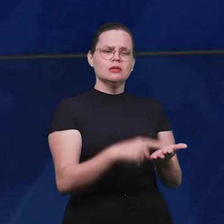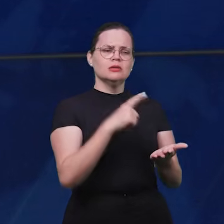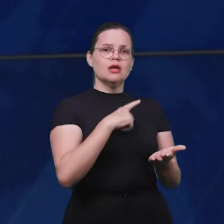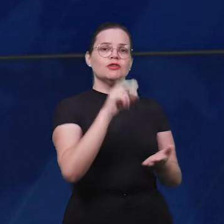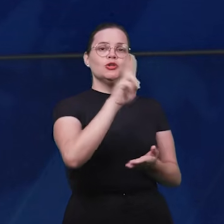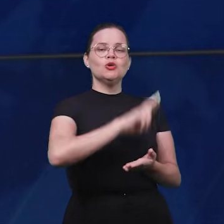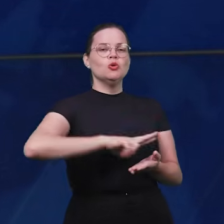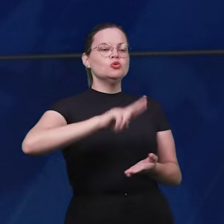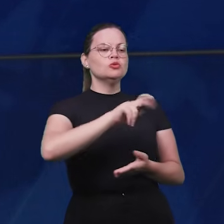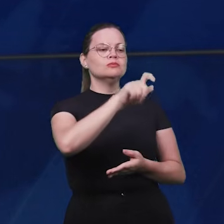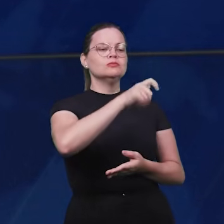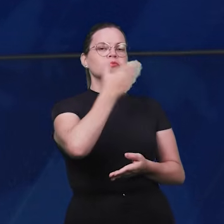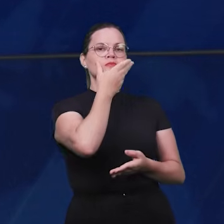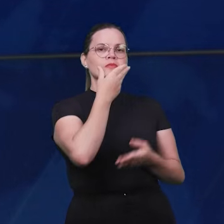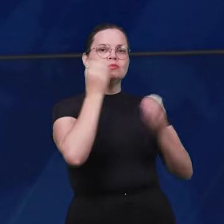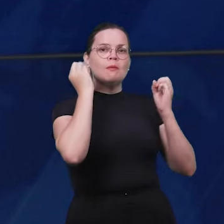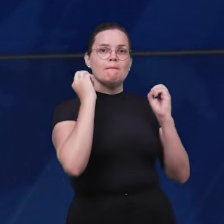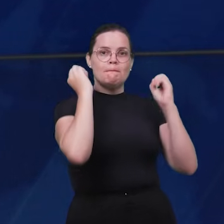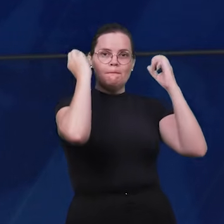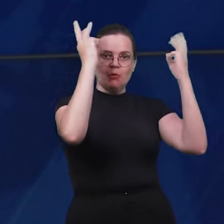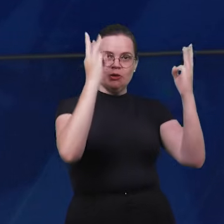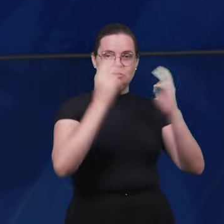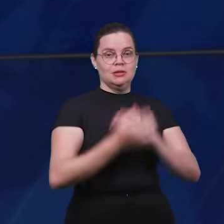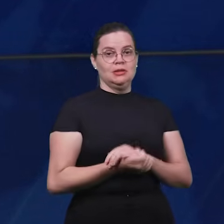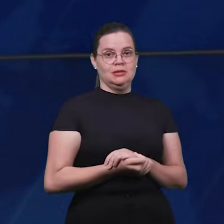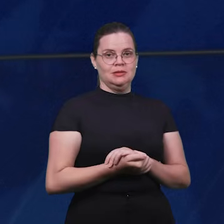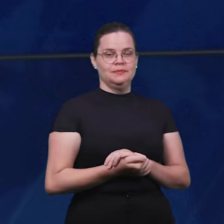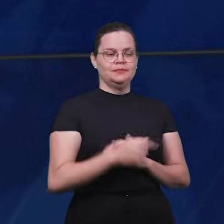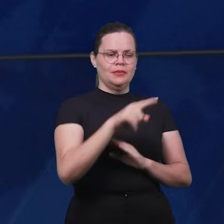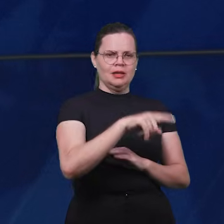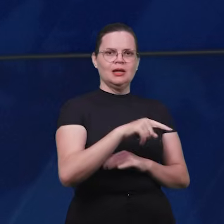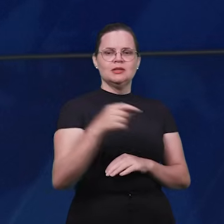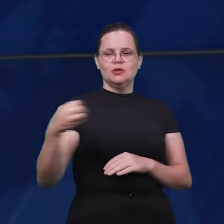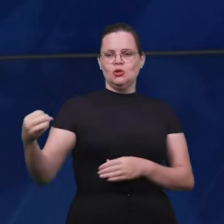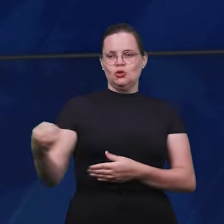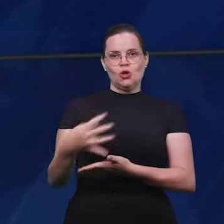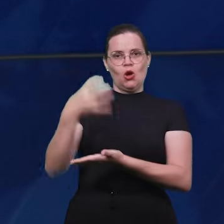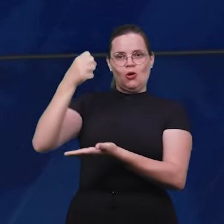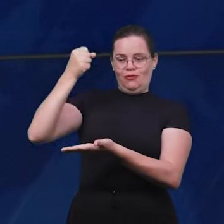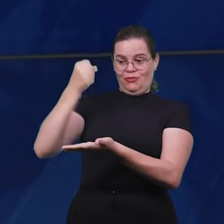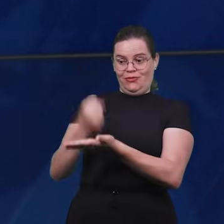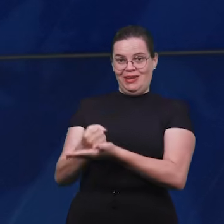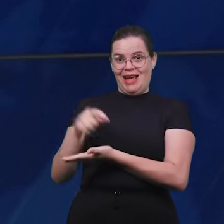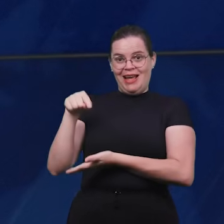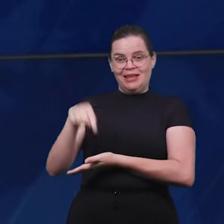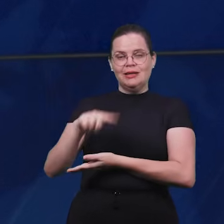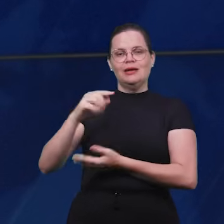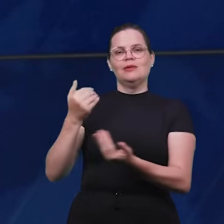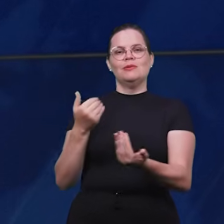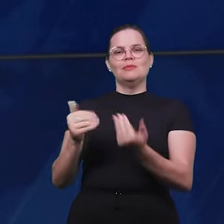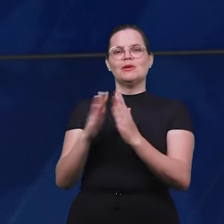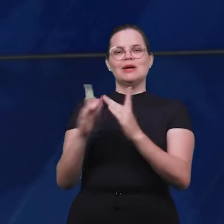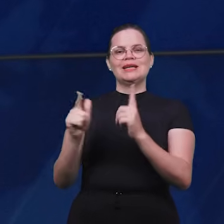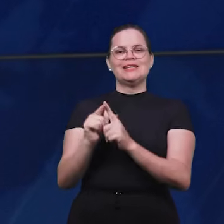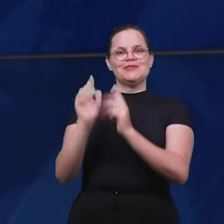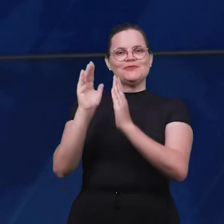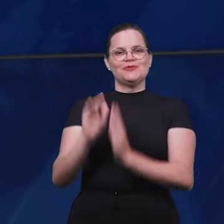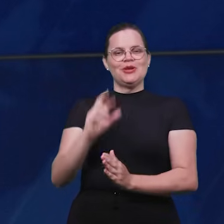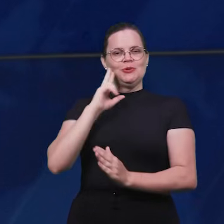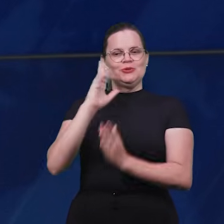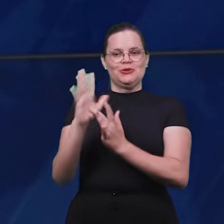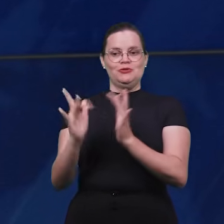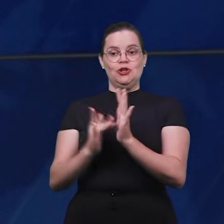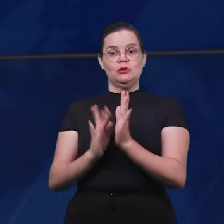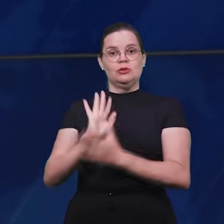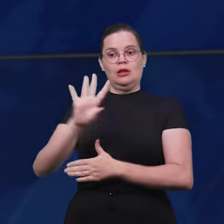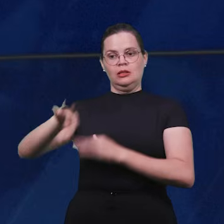quando falamos sobre o povo da nova aliança, referimos-nos à Igreja do Senhor Jesus, aquela que é composta por pessoas de